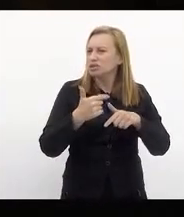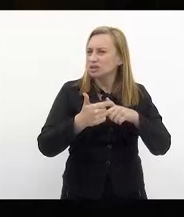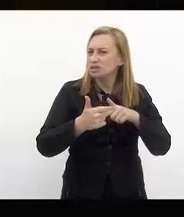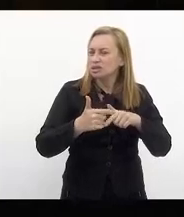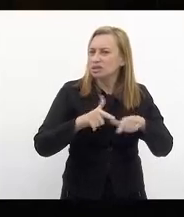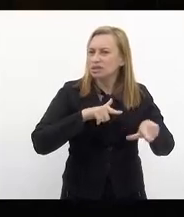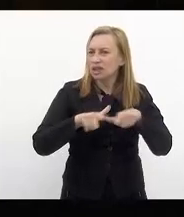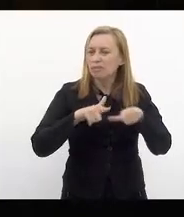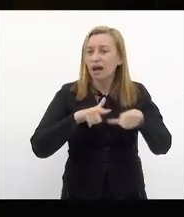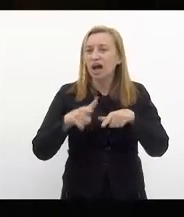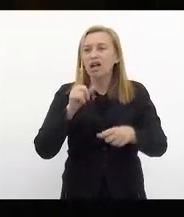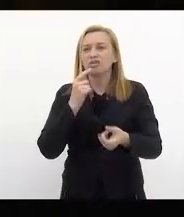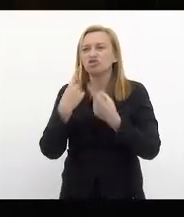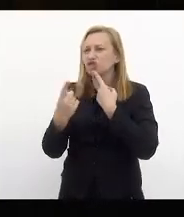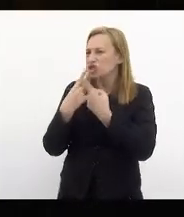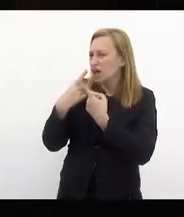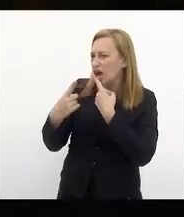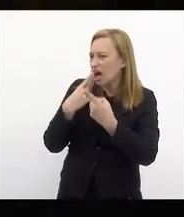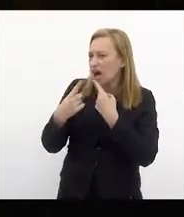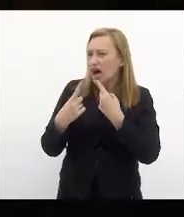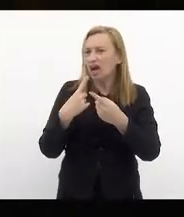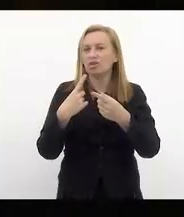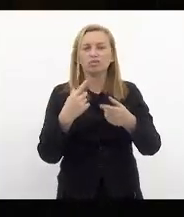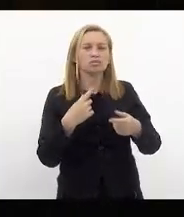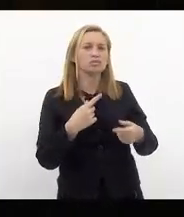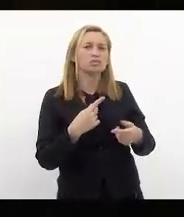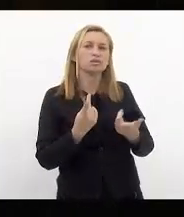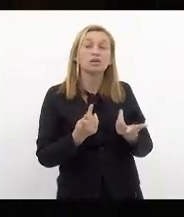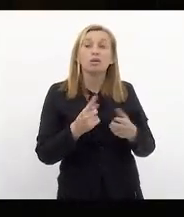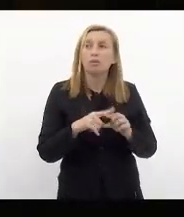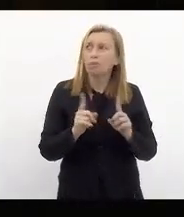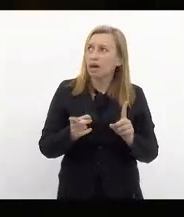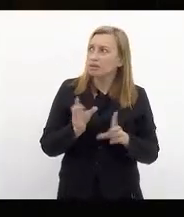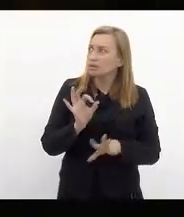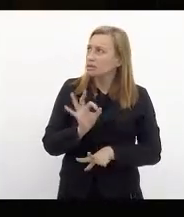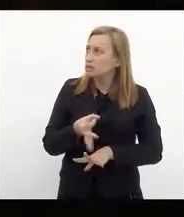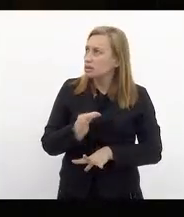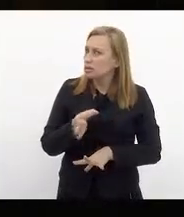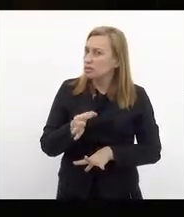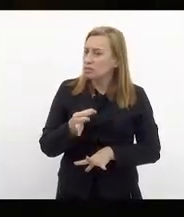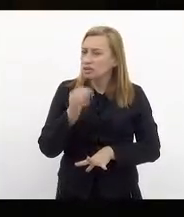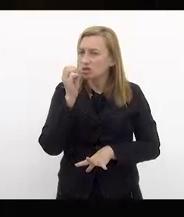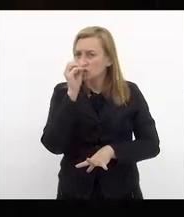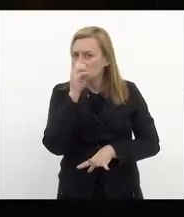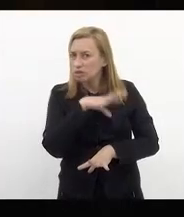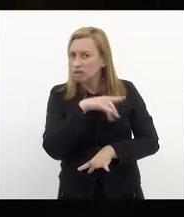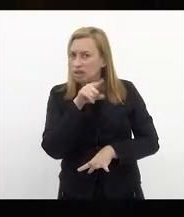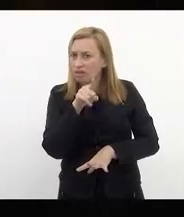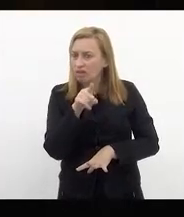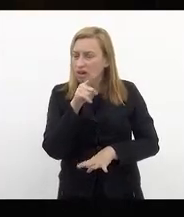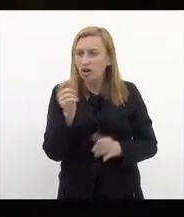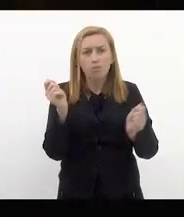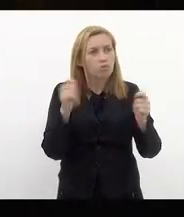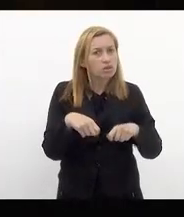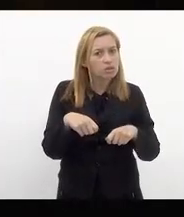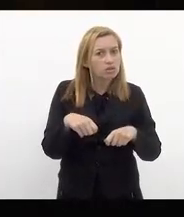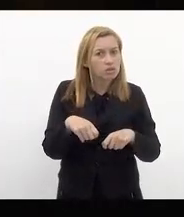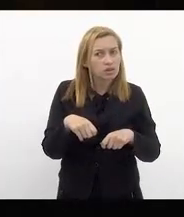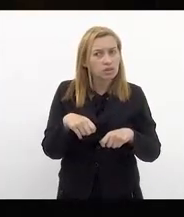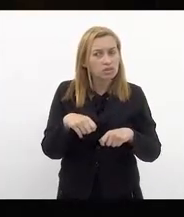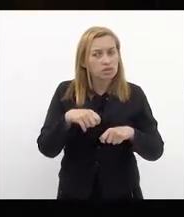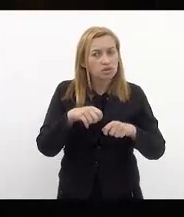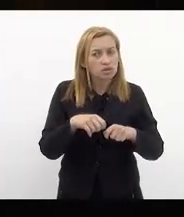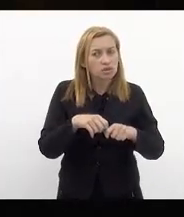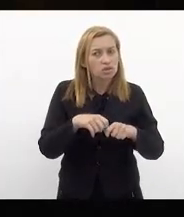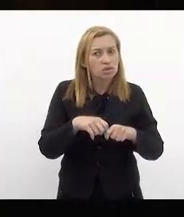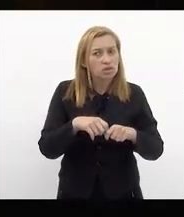muito diálogo, de muito isso, muito aquilo, mas, evidentemente, ignorava ali a possibilidade de